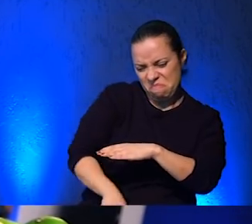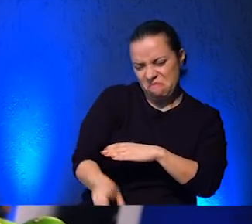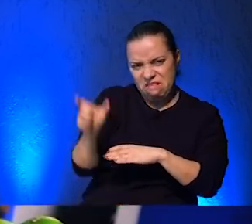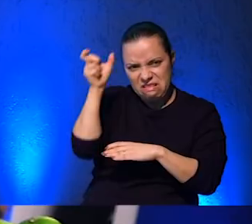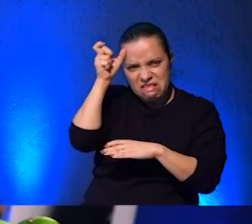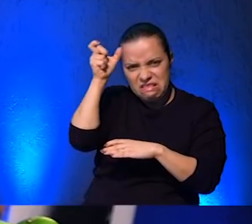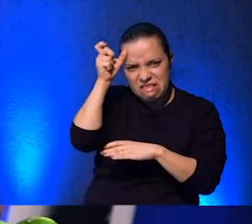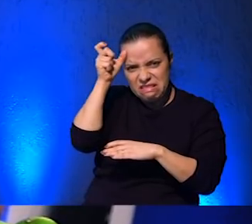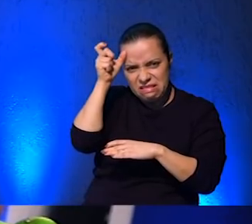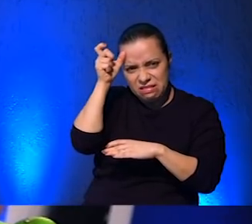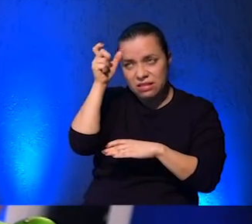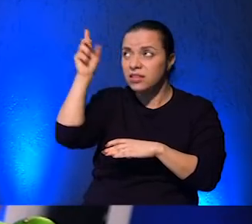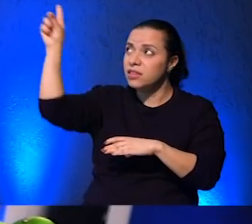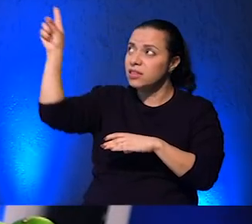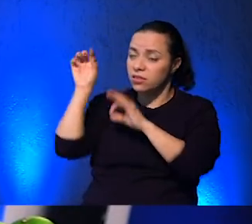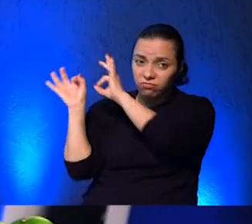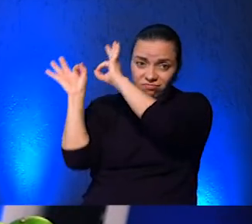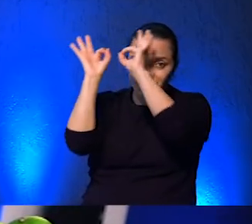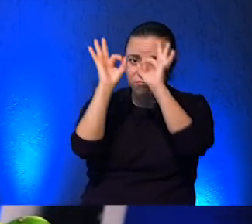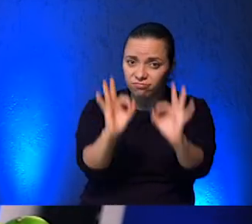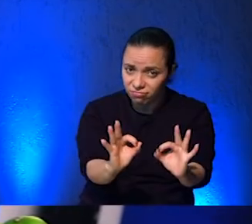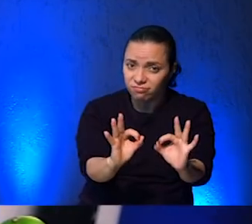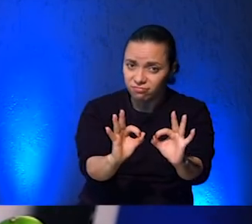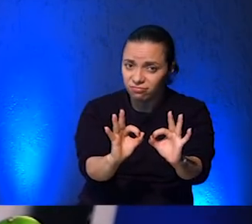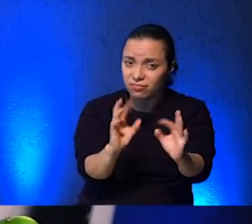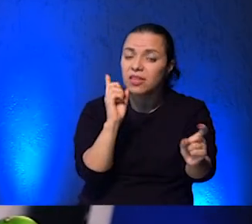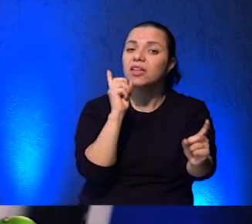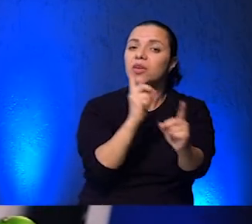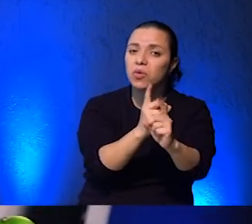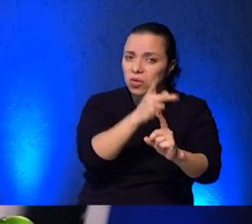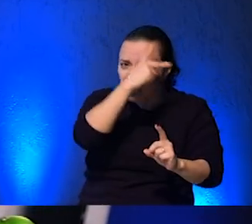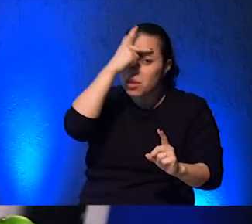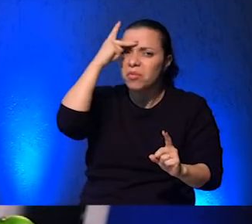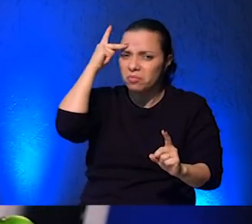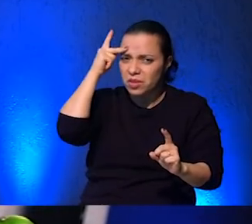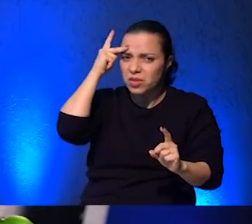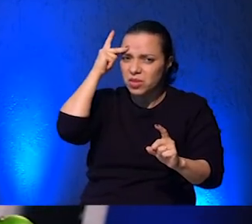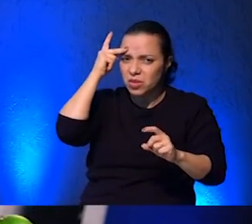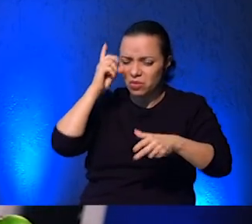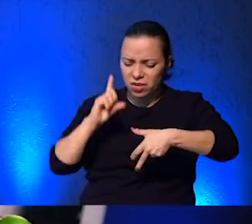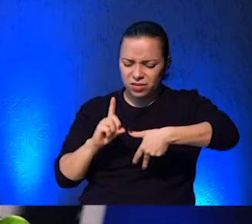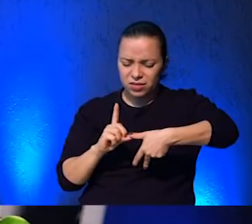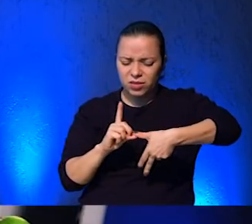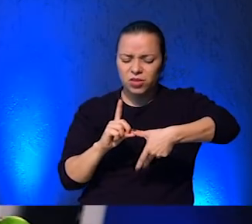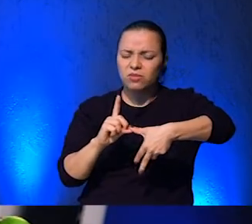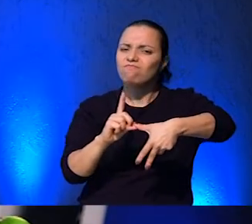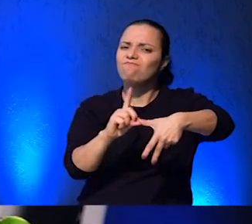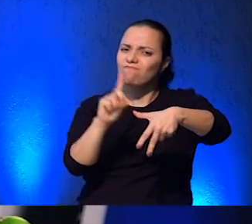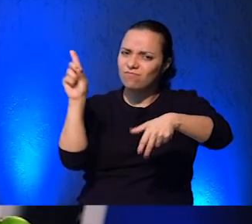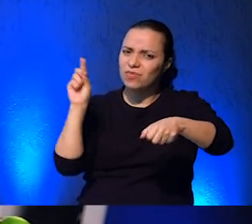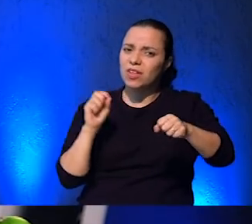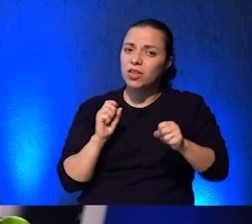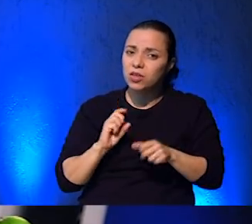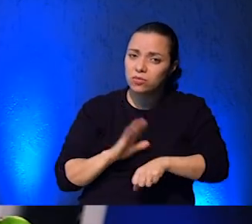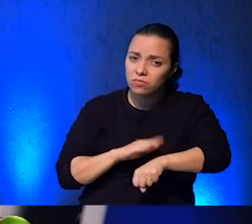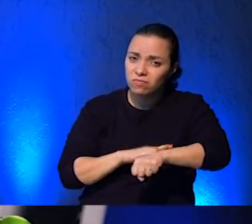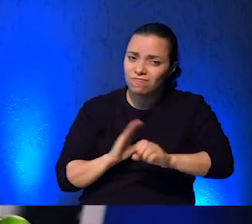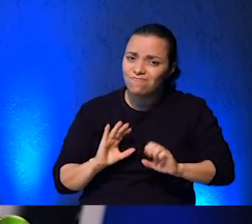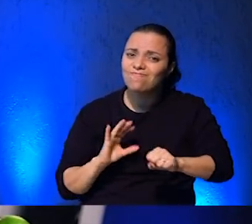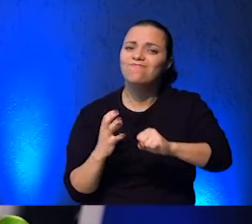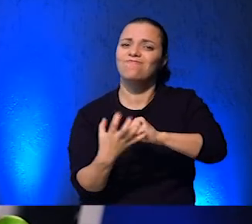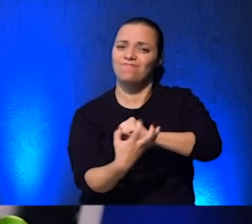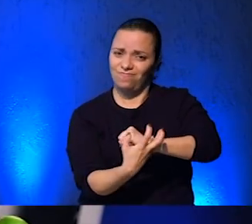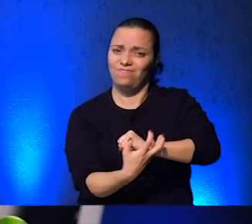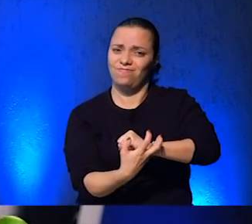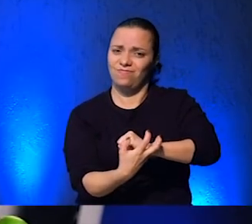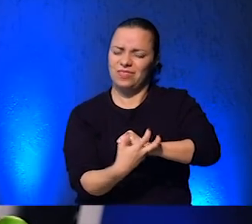se deus olhar para você é encontrar alguém que tá caminhando com ele no meio da pandemia saiba de